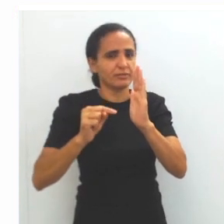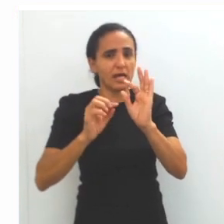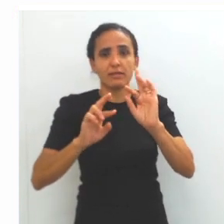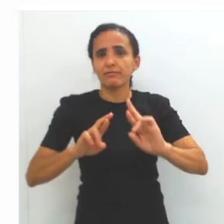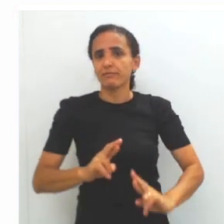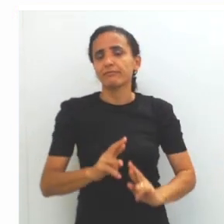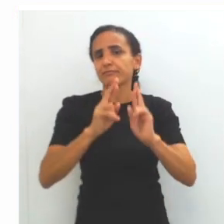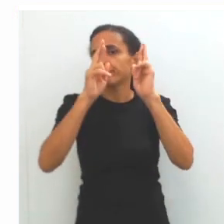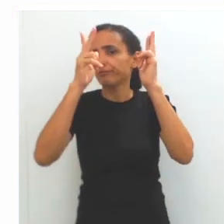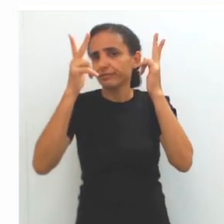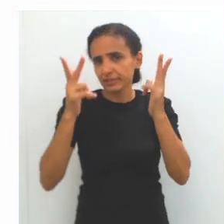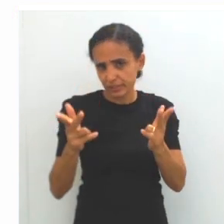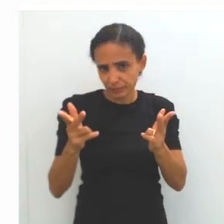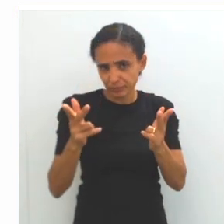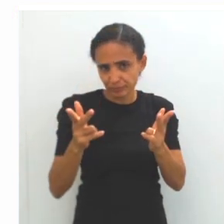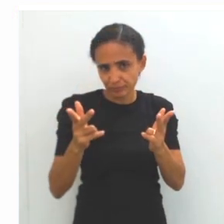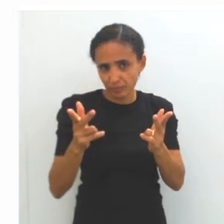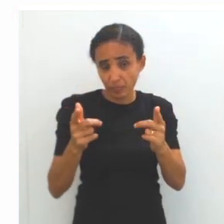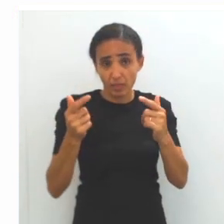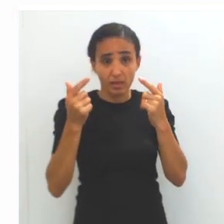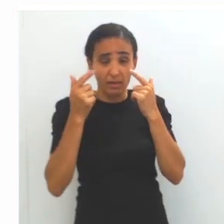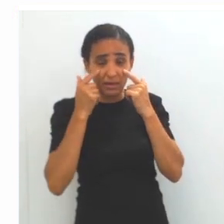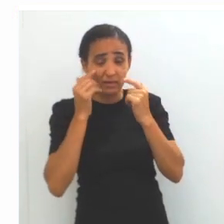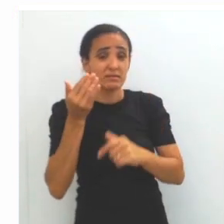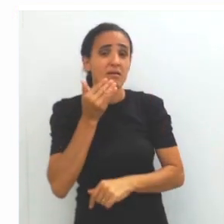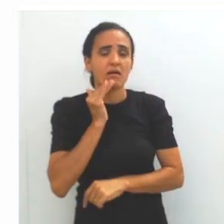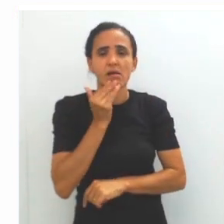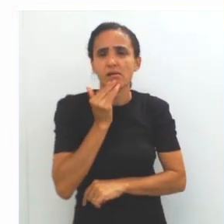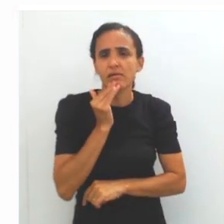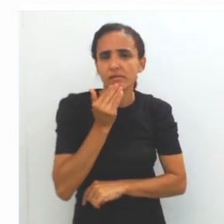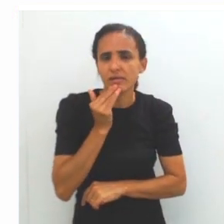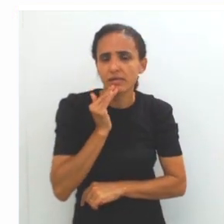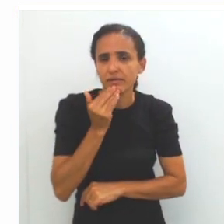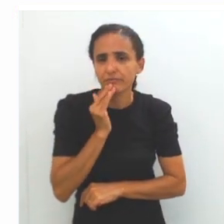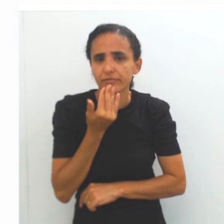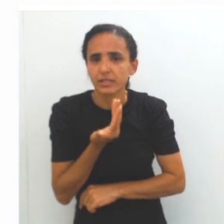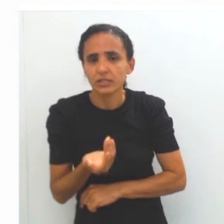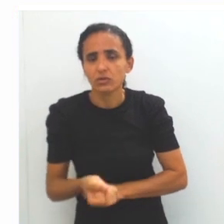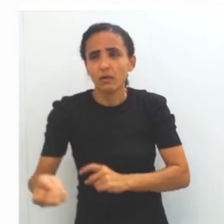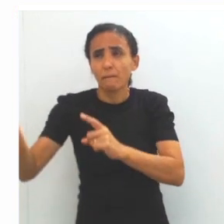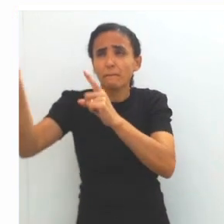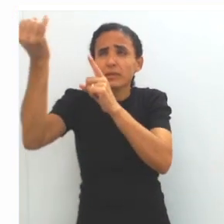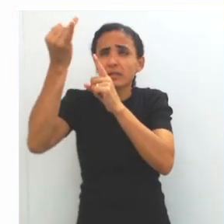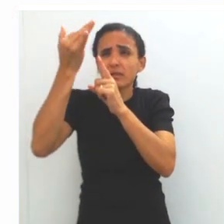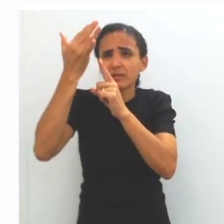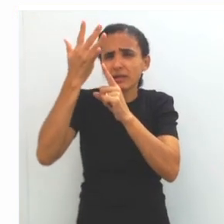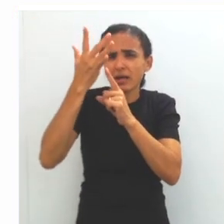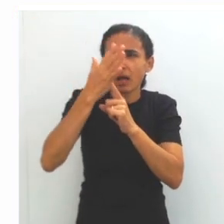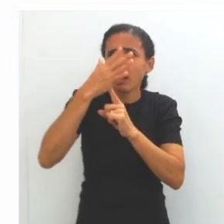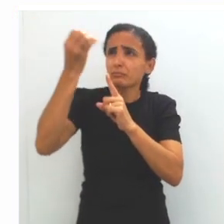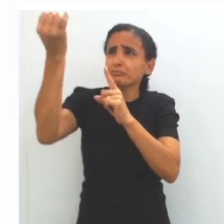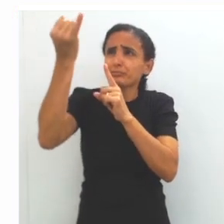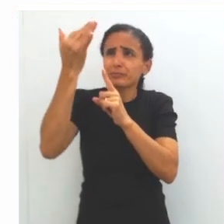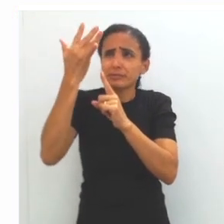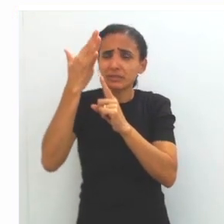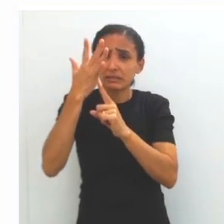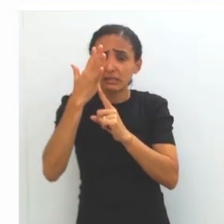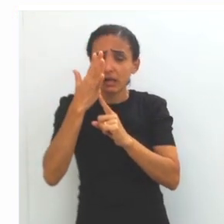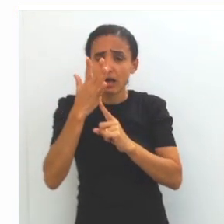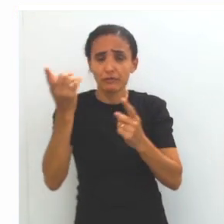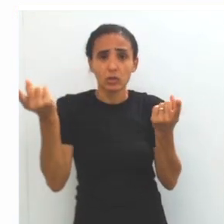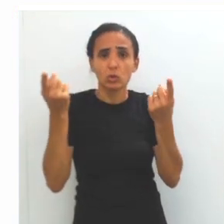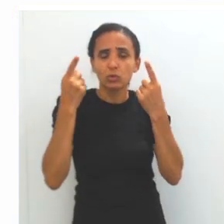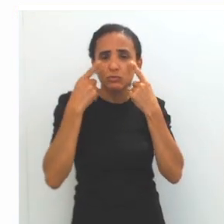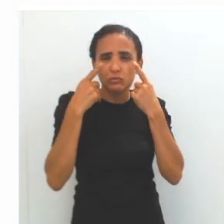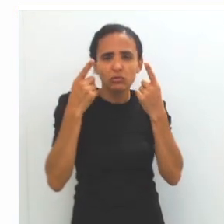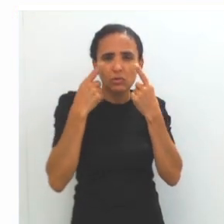córnea é oval. Esse desajuste faz com que a luz se refrate por vários